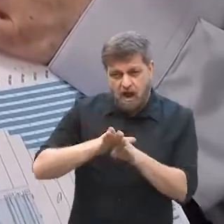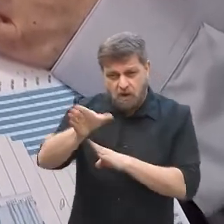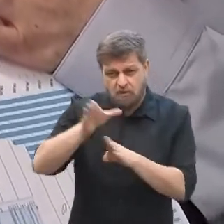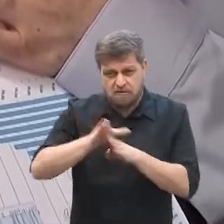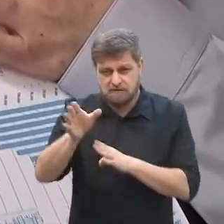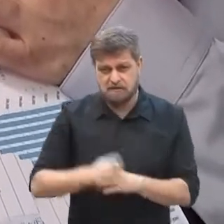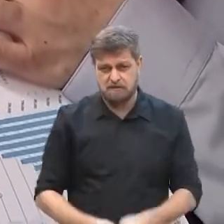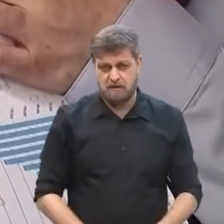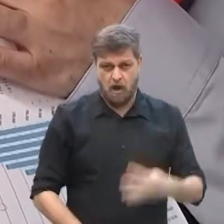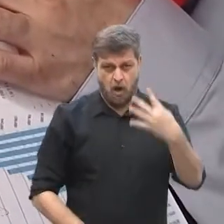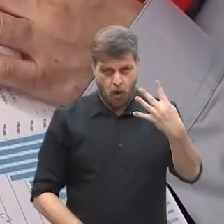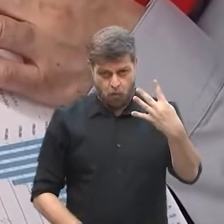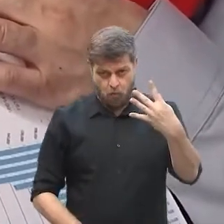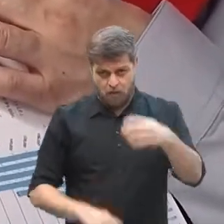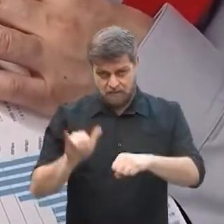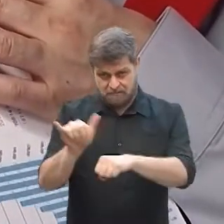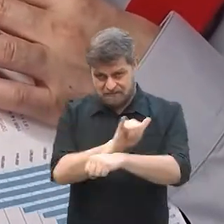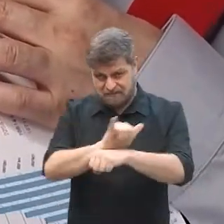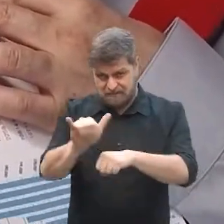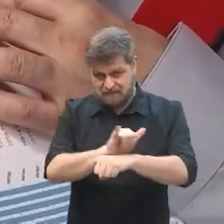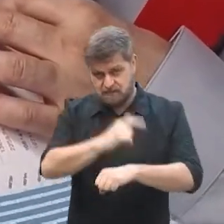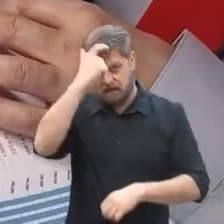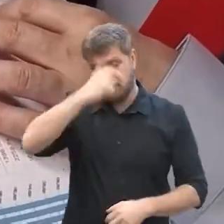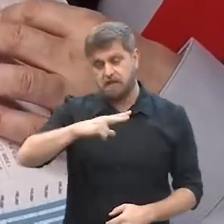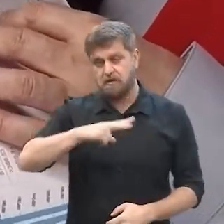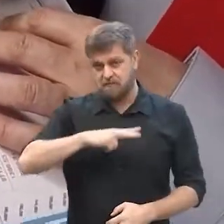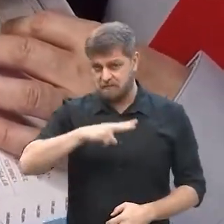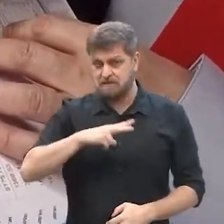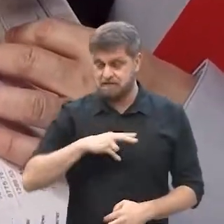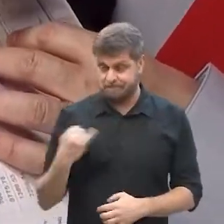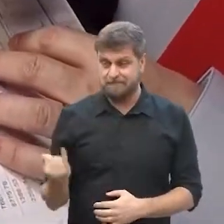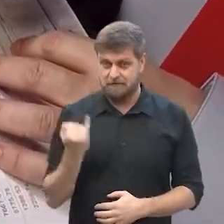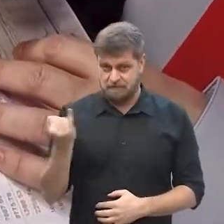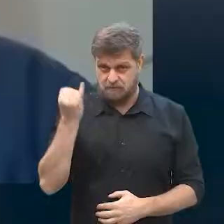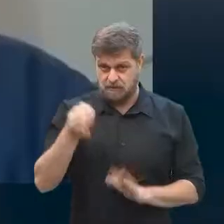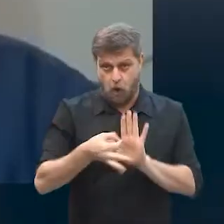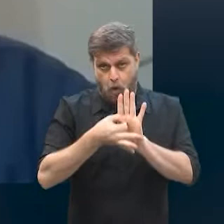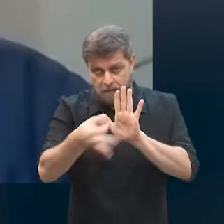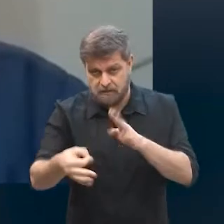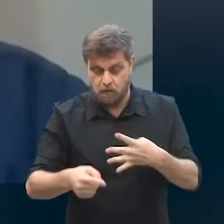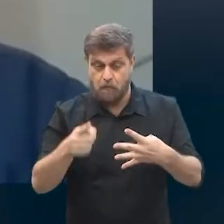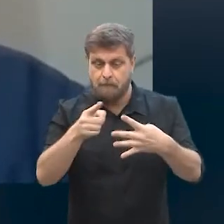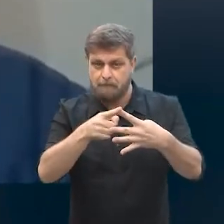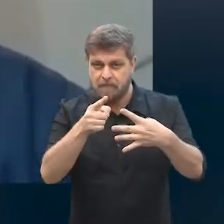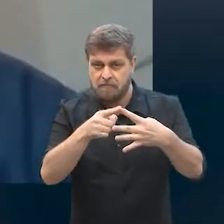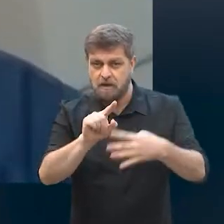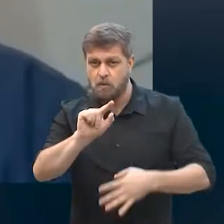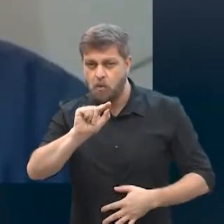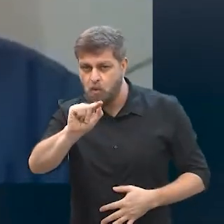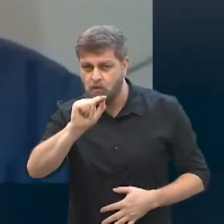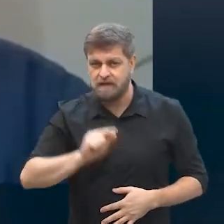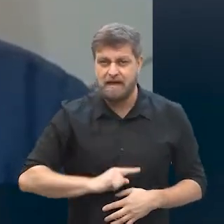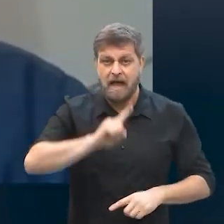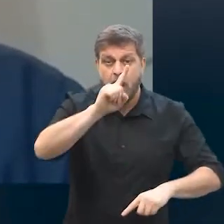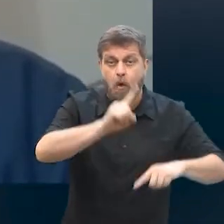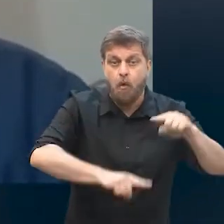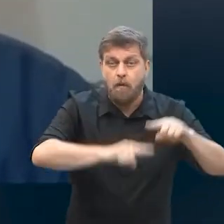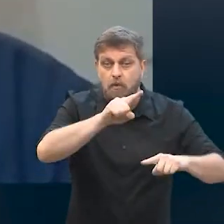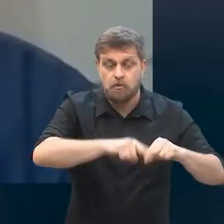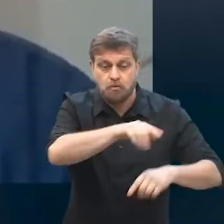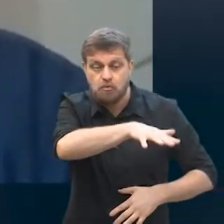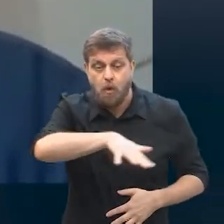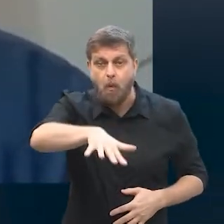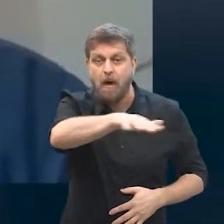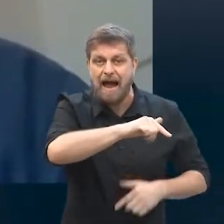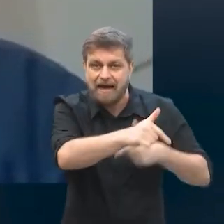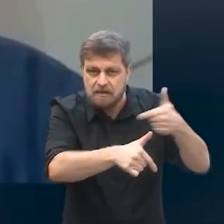menos 4 planos que eu particularmente julgo serem importantes. O primeiro plano é o plano do produto ou do serviço.